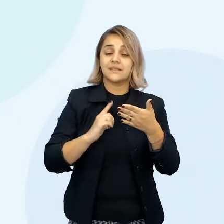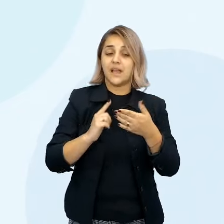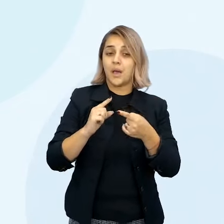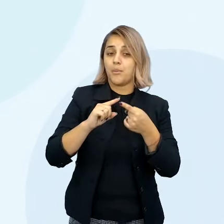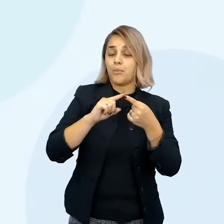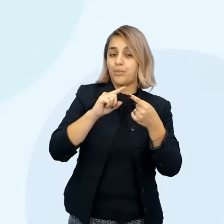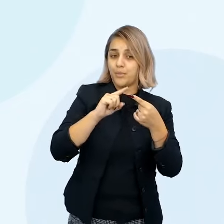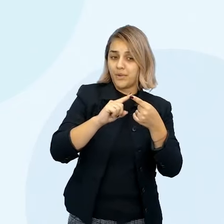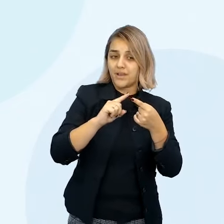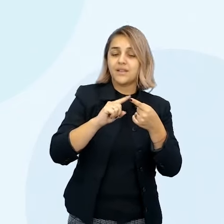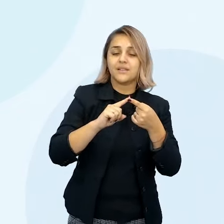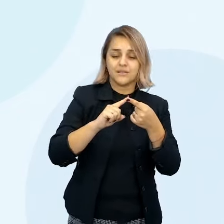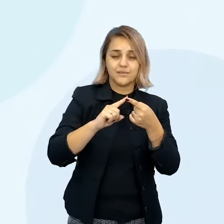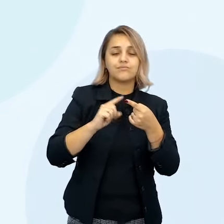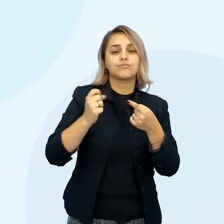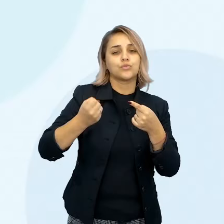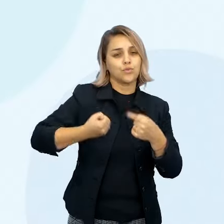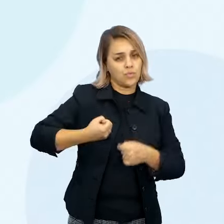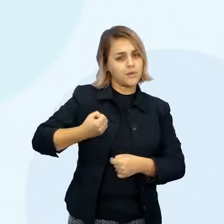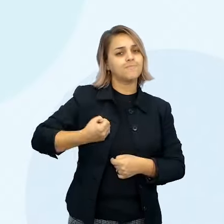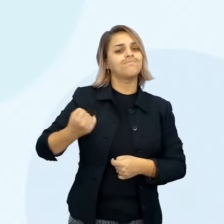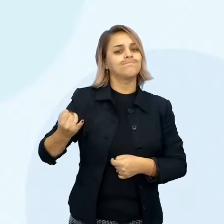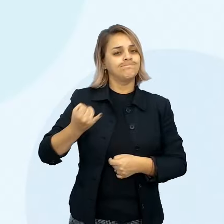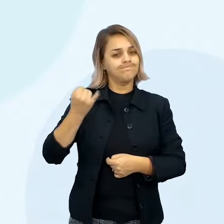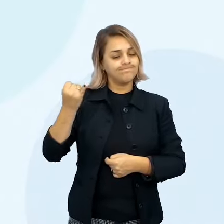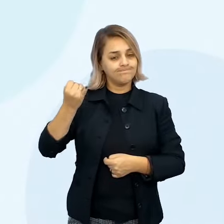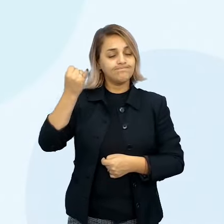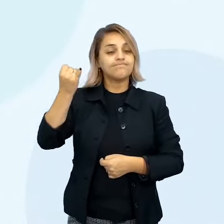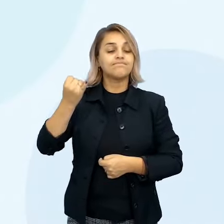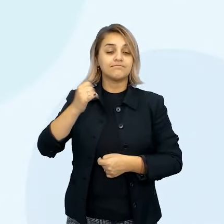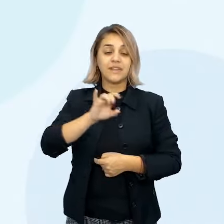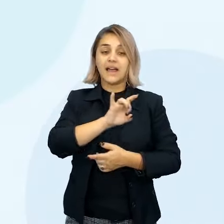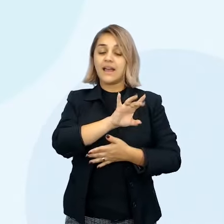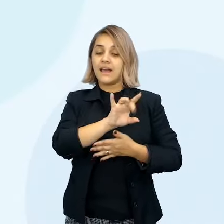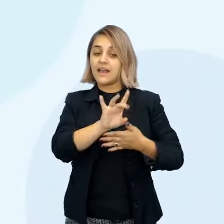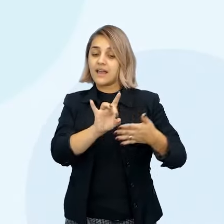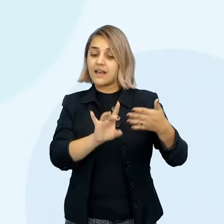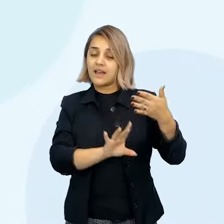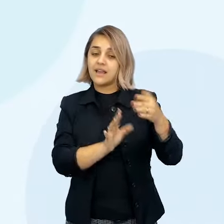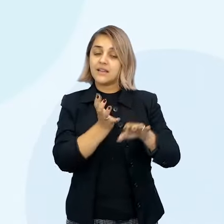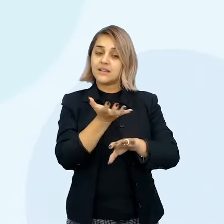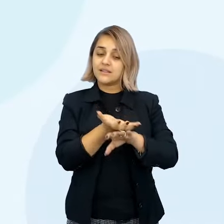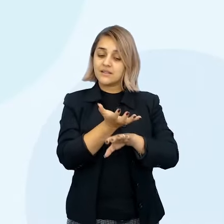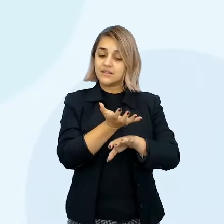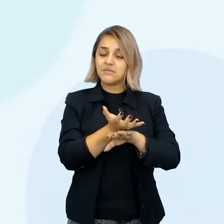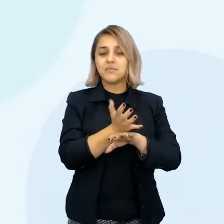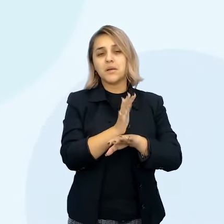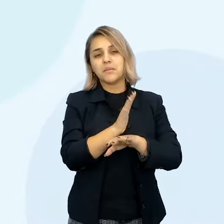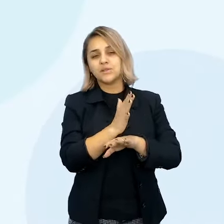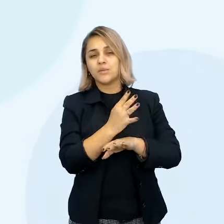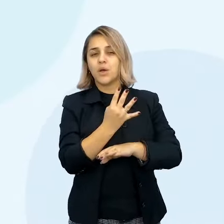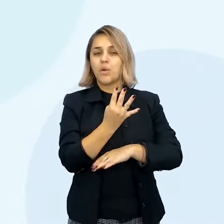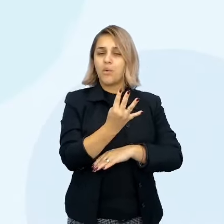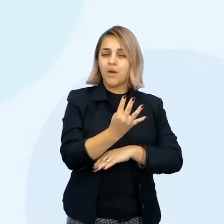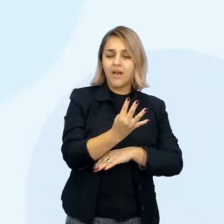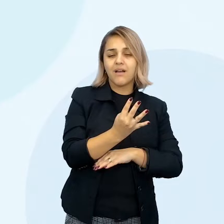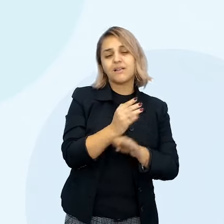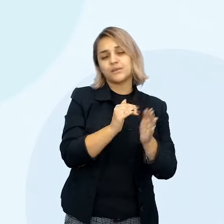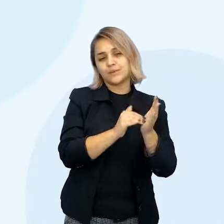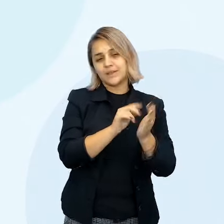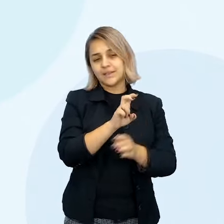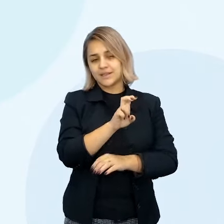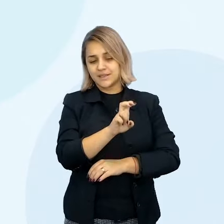1, números também importam. Cada unidade curricular, ela é composta aí de 4 a 5 componentes.